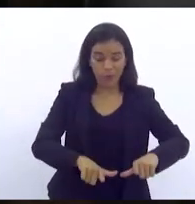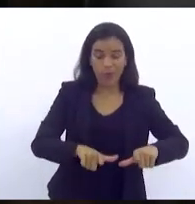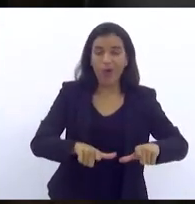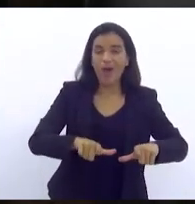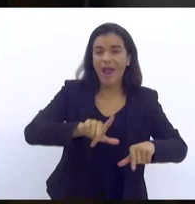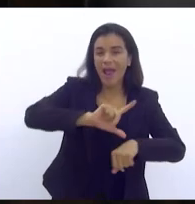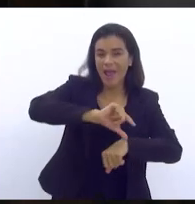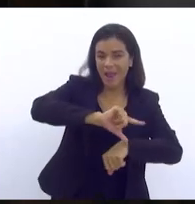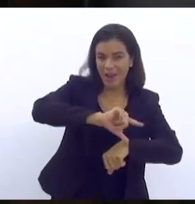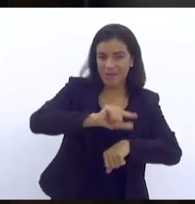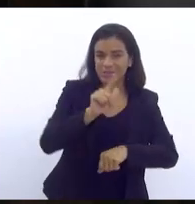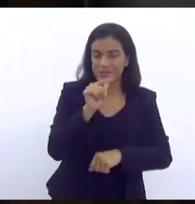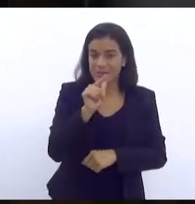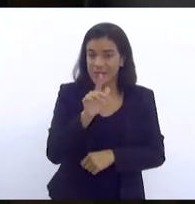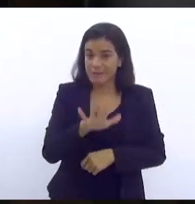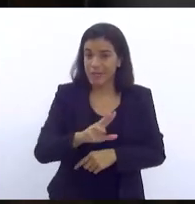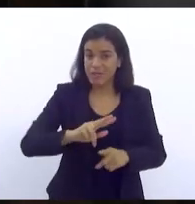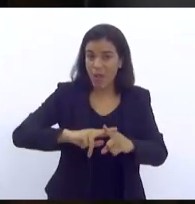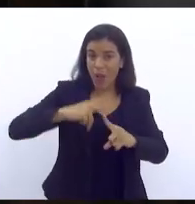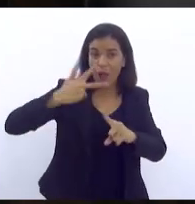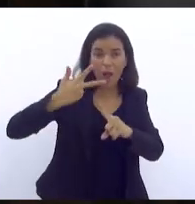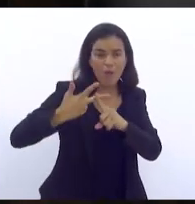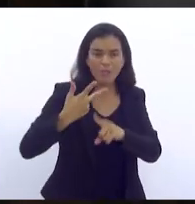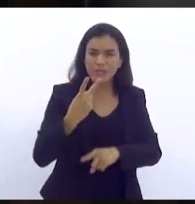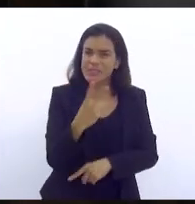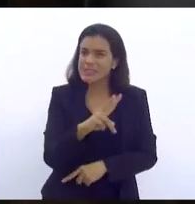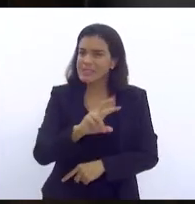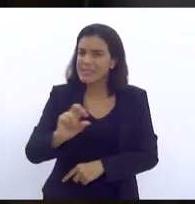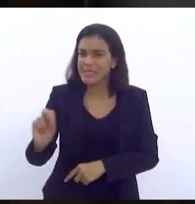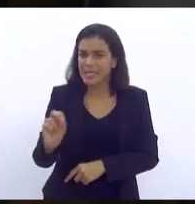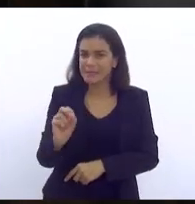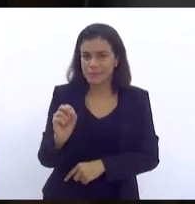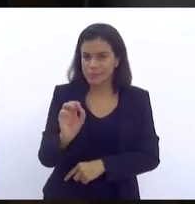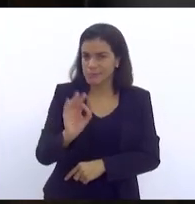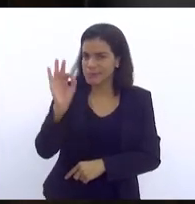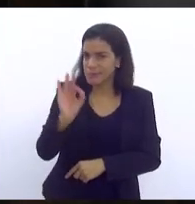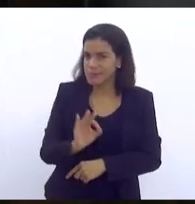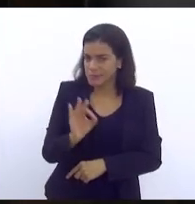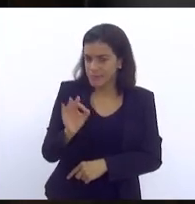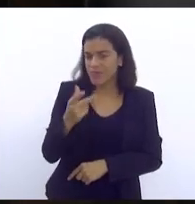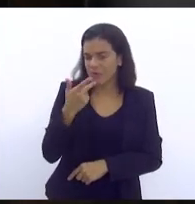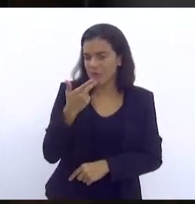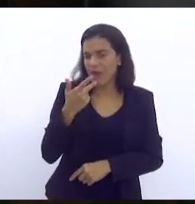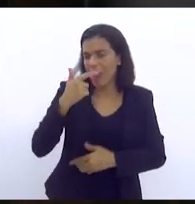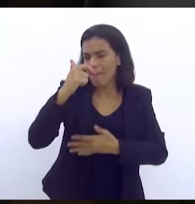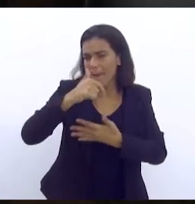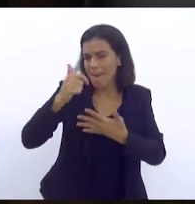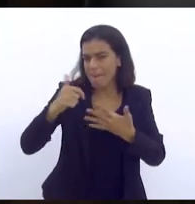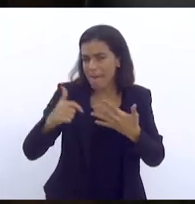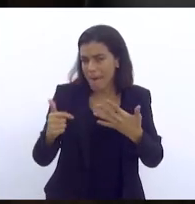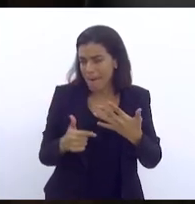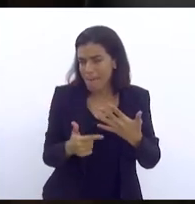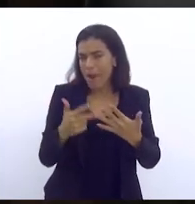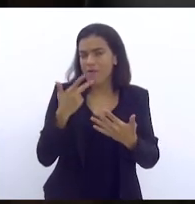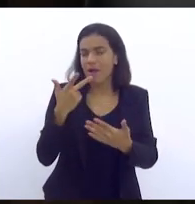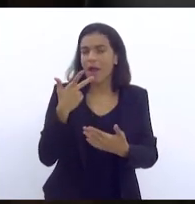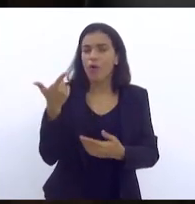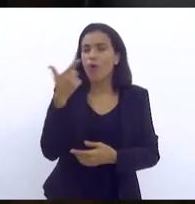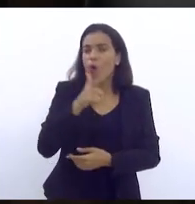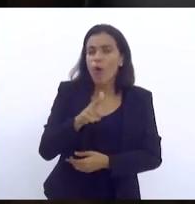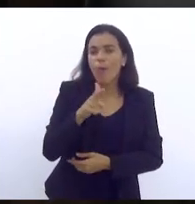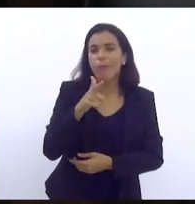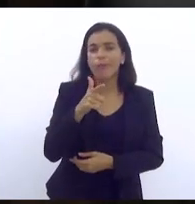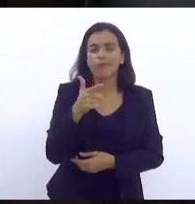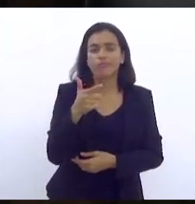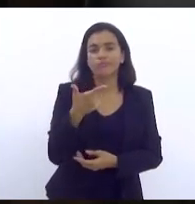Esse aumento chega até 500% ou seja trataremos de vários temas aqui para falar do acesso à água